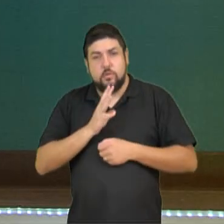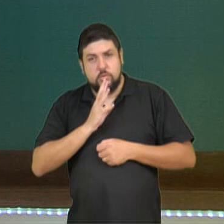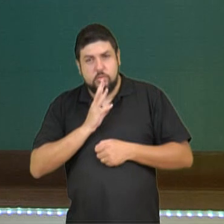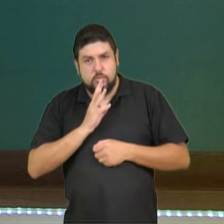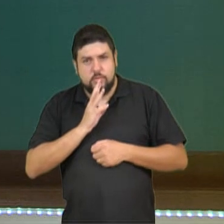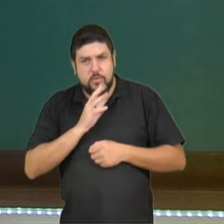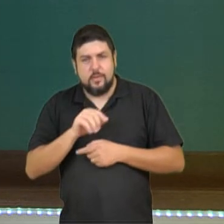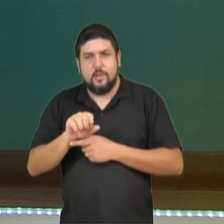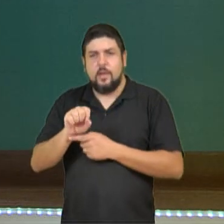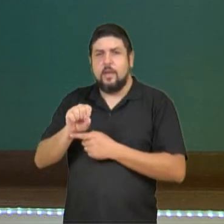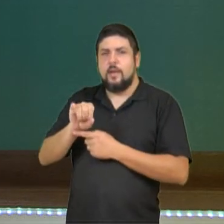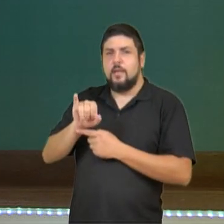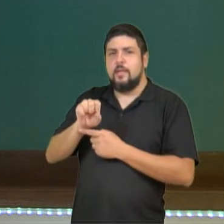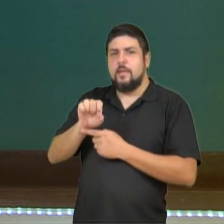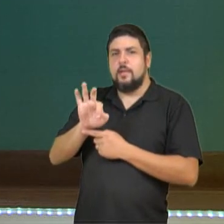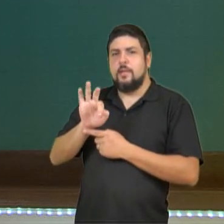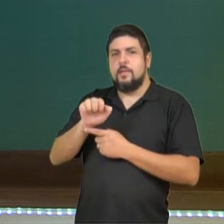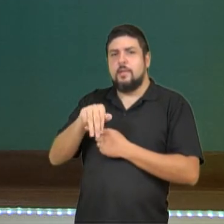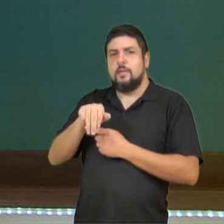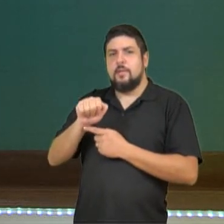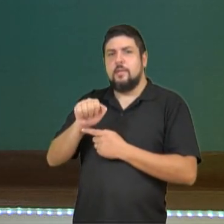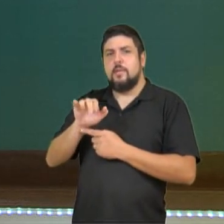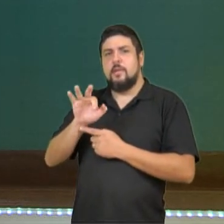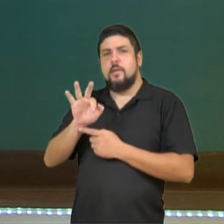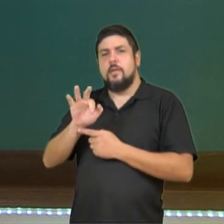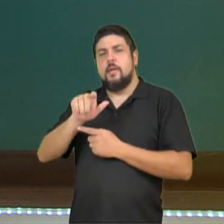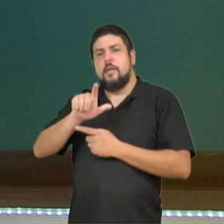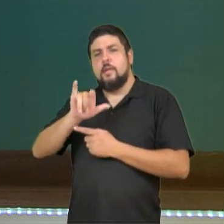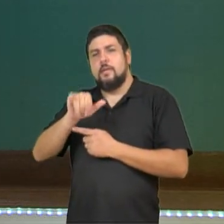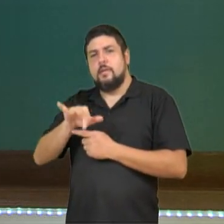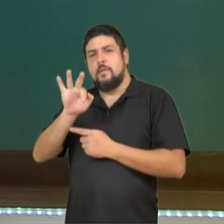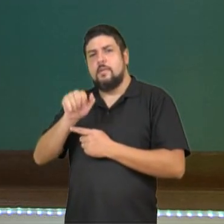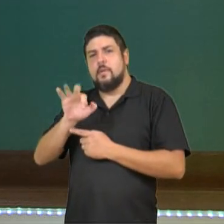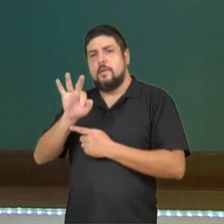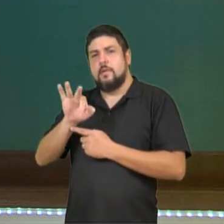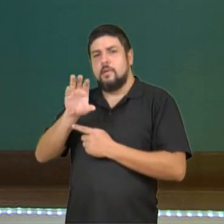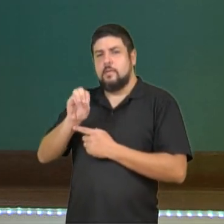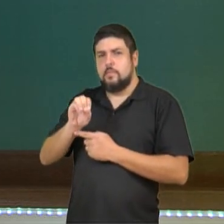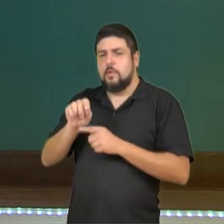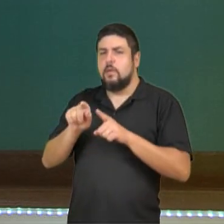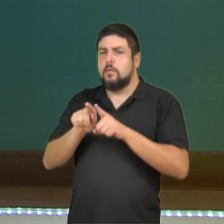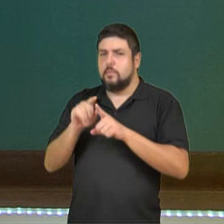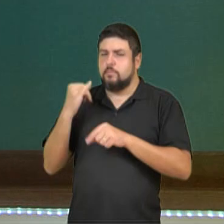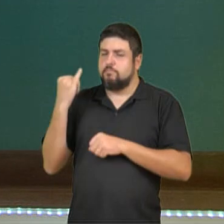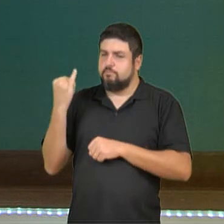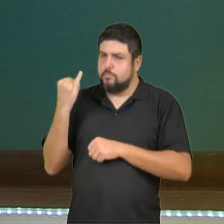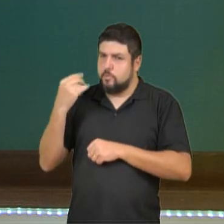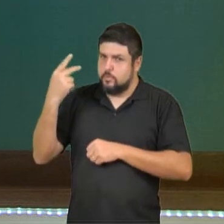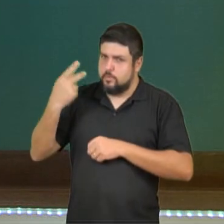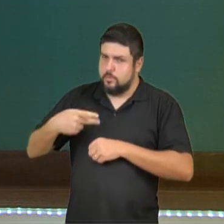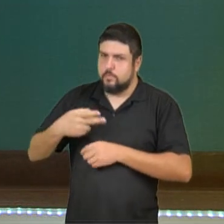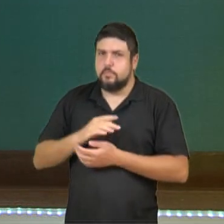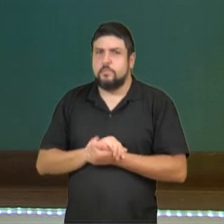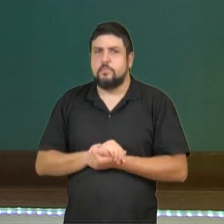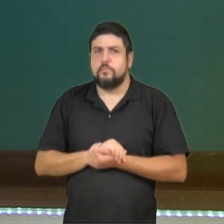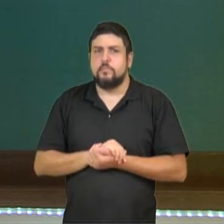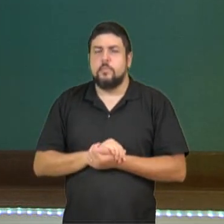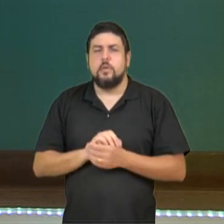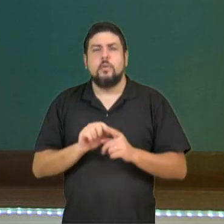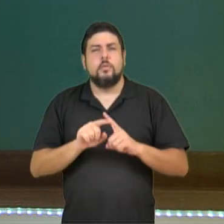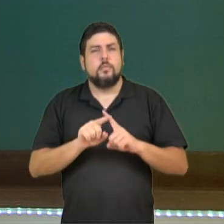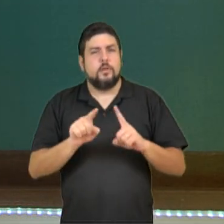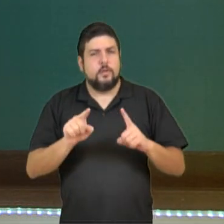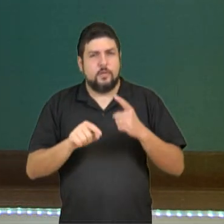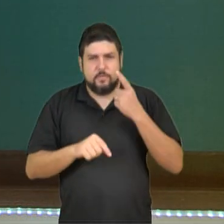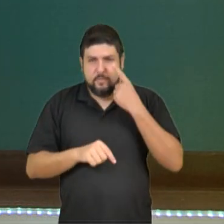sua estrutura e a sua importância. Mas antes da gente começar, vamos analisar um